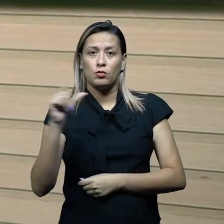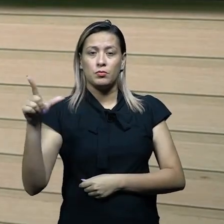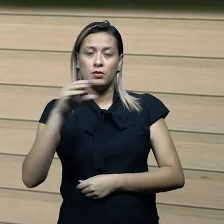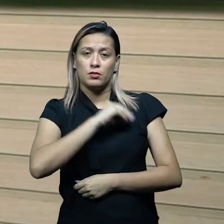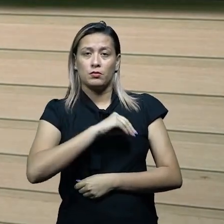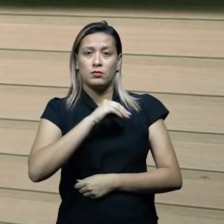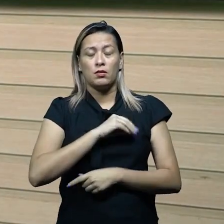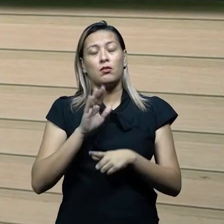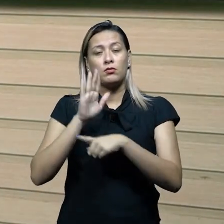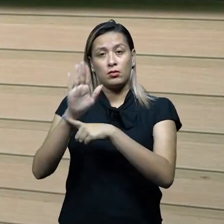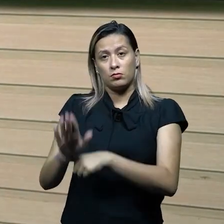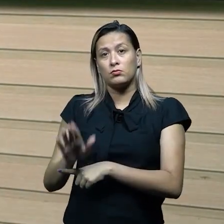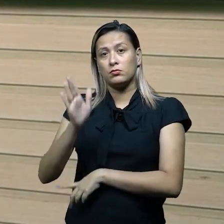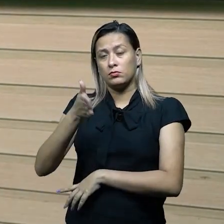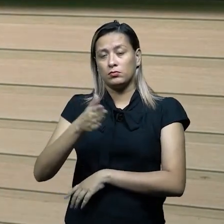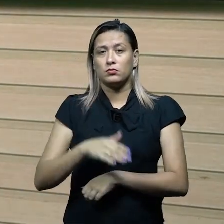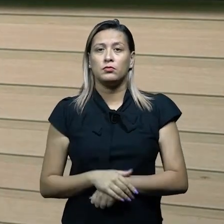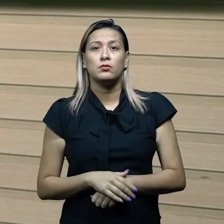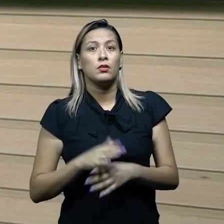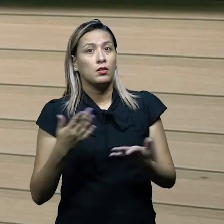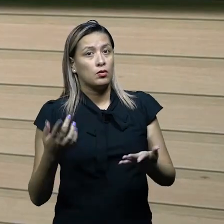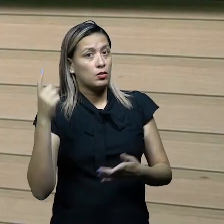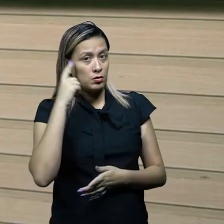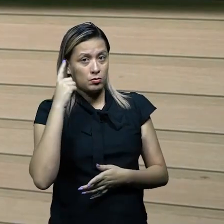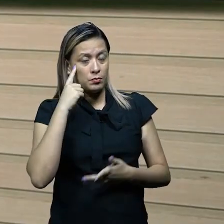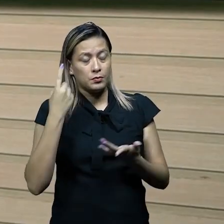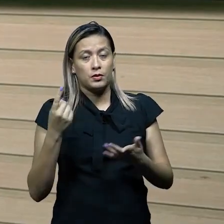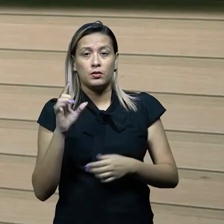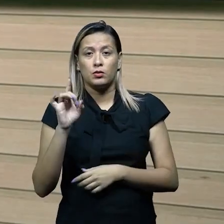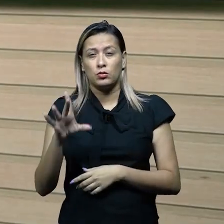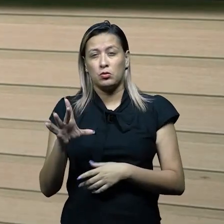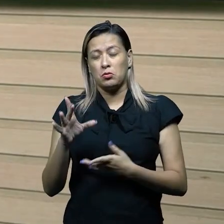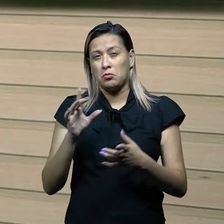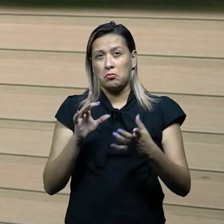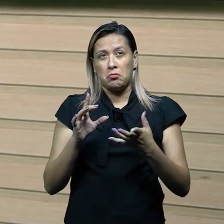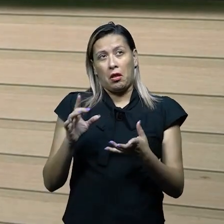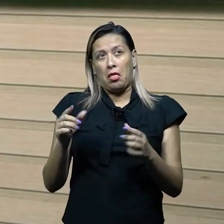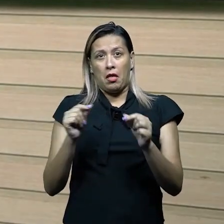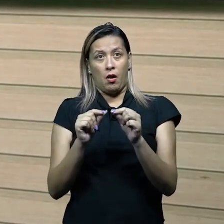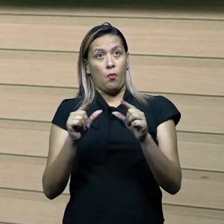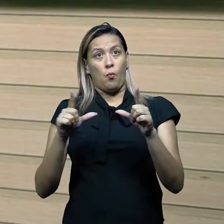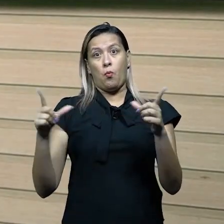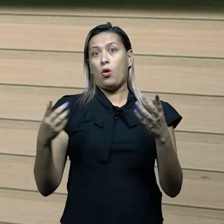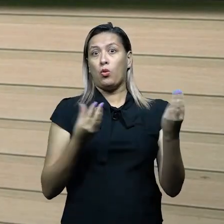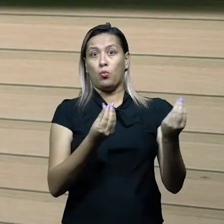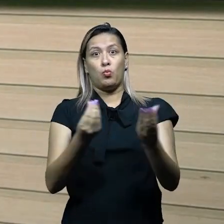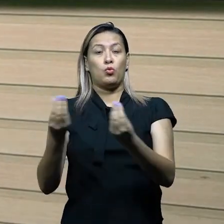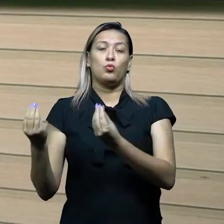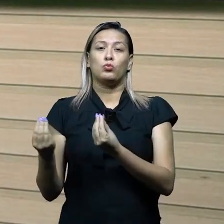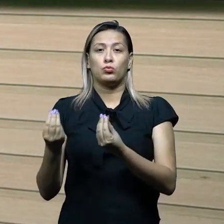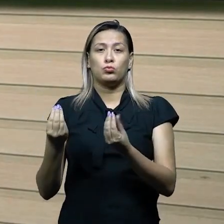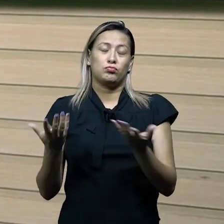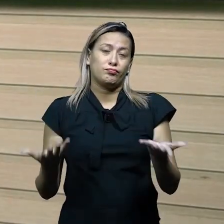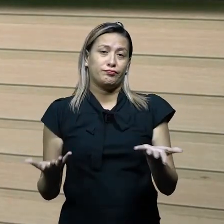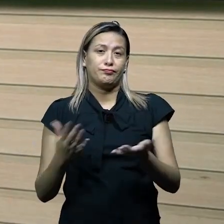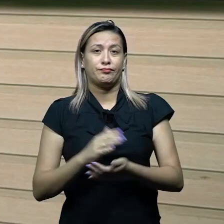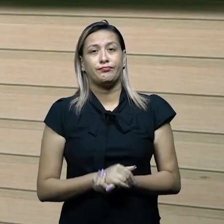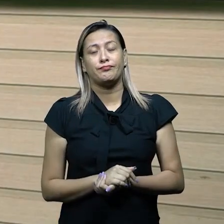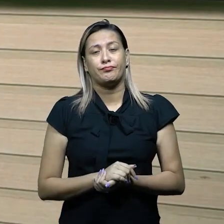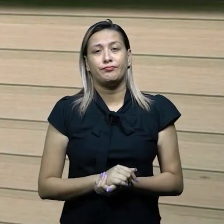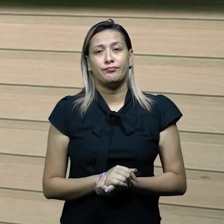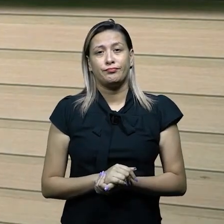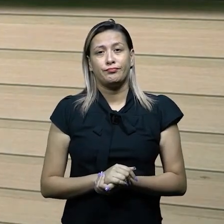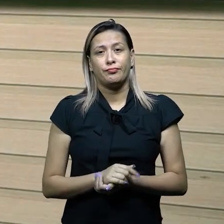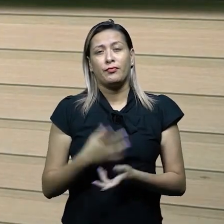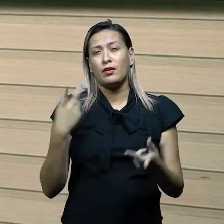só o fato de aumentar o teu salário já ajuda um pouco. Agora, detalhe, não pensem vocês que são aumentos extraordinários. São